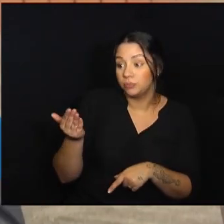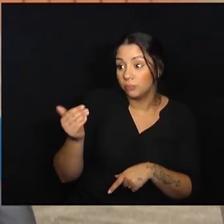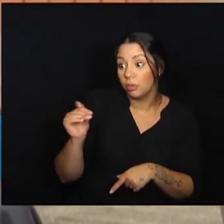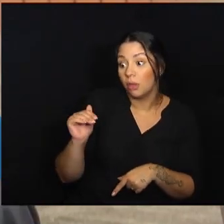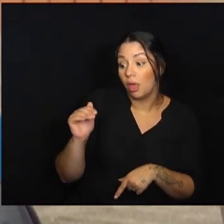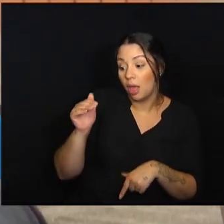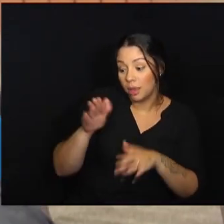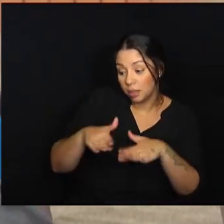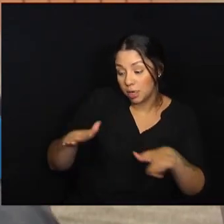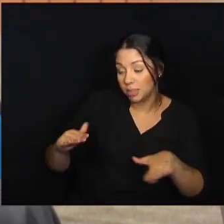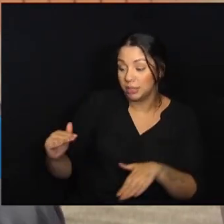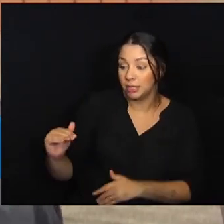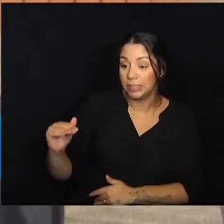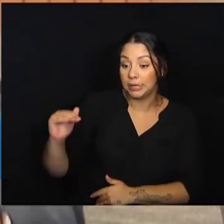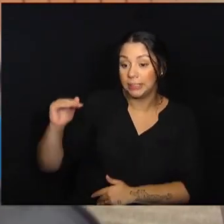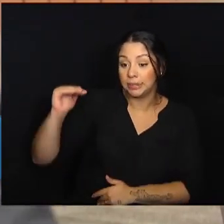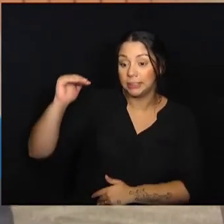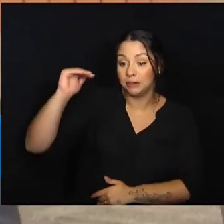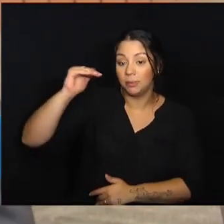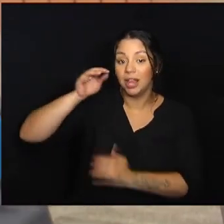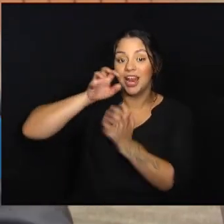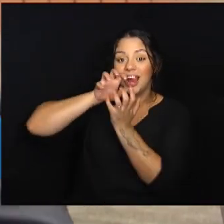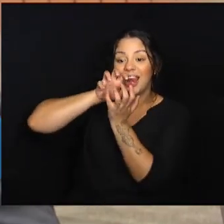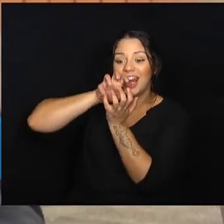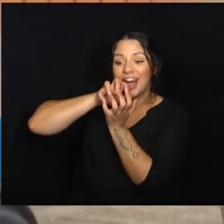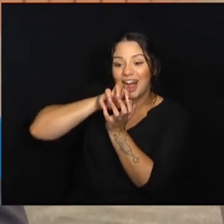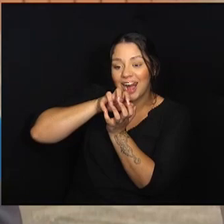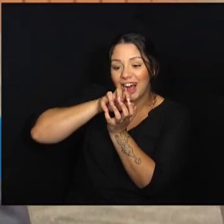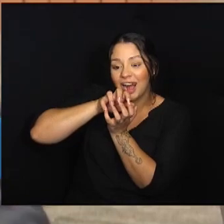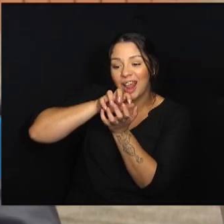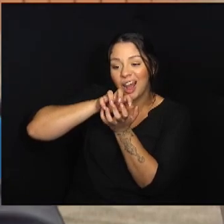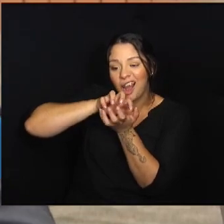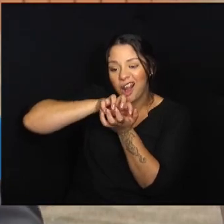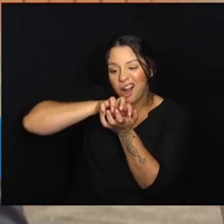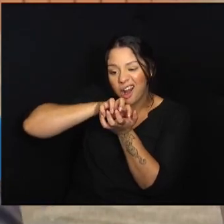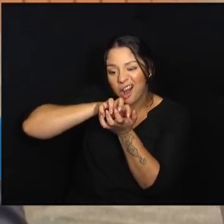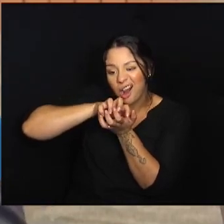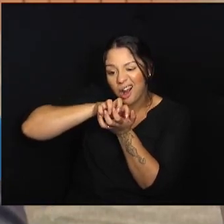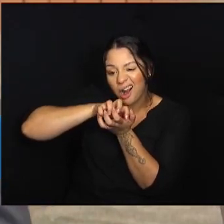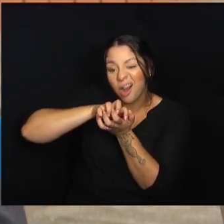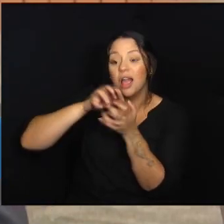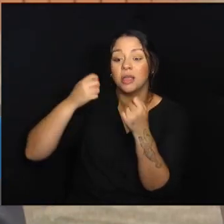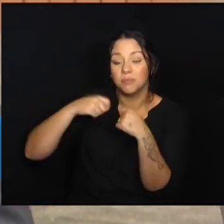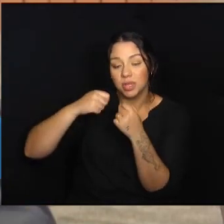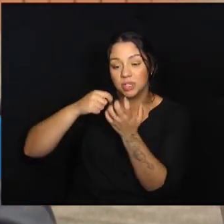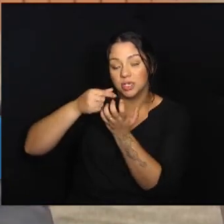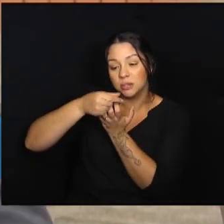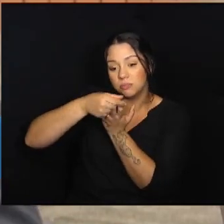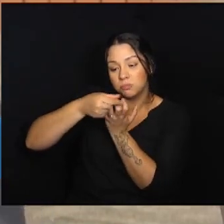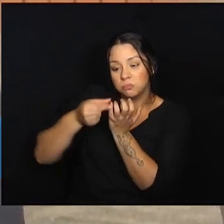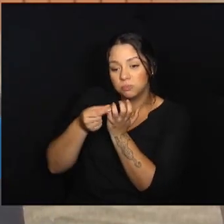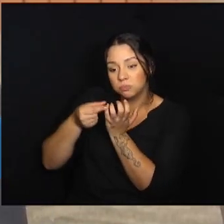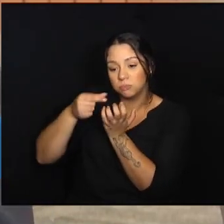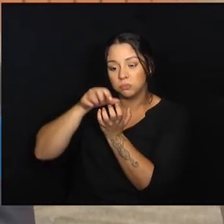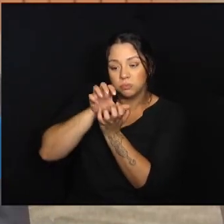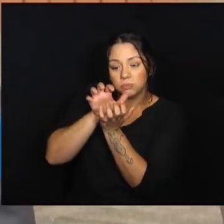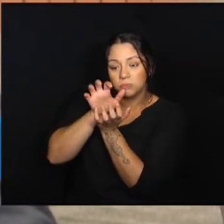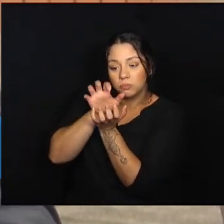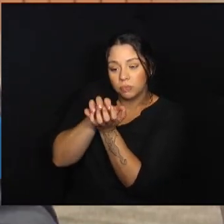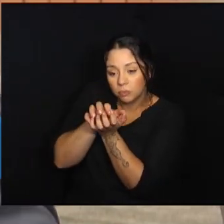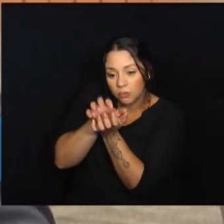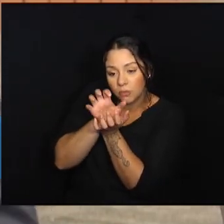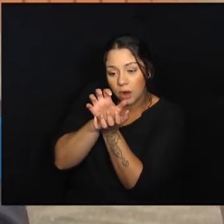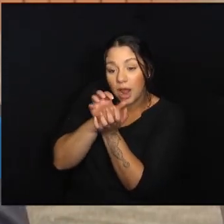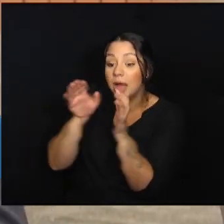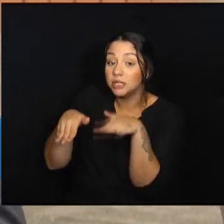acabam causando malformações lá na frente, tem que colocar aparelhos, muitas vezes os aparelhos não conseguem resolver, tem que fazer cirurgias,